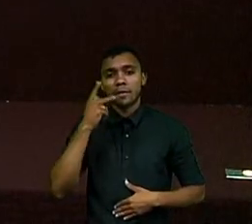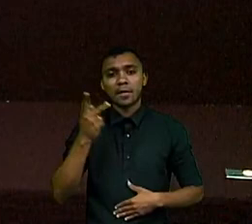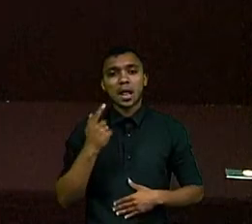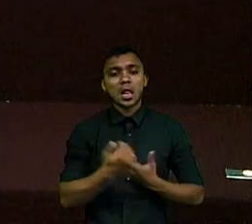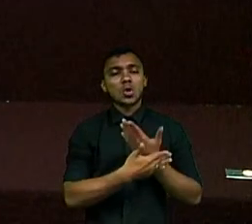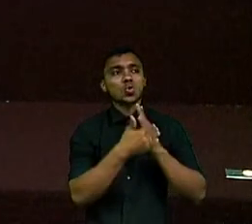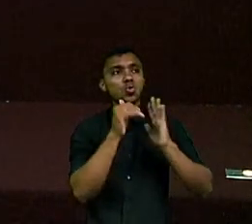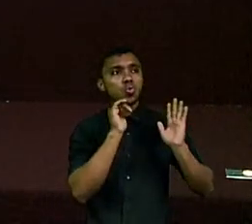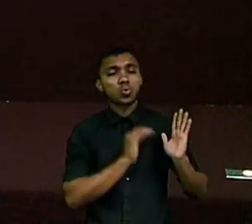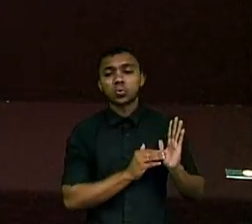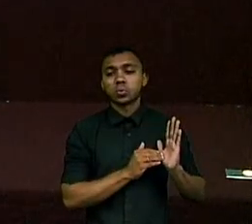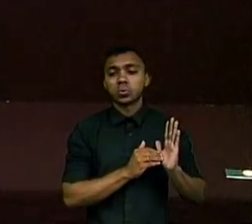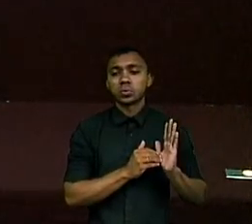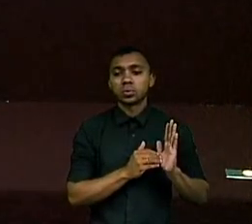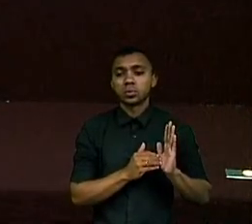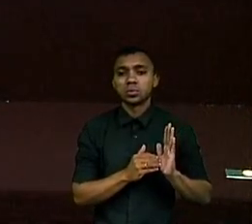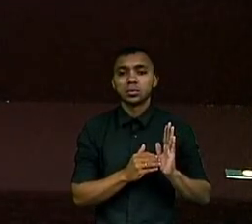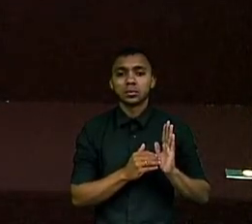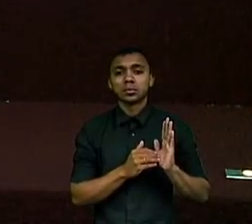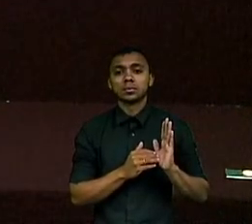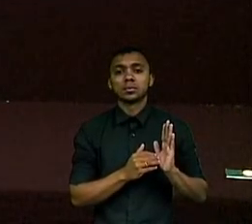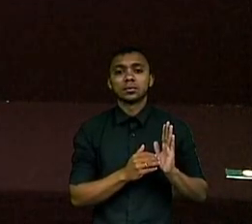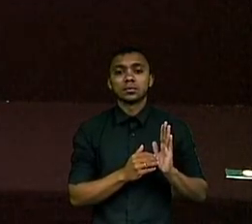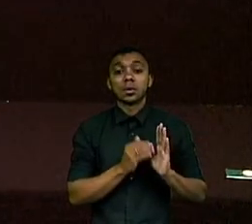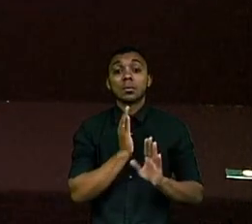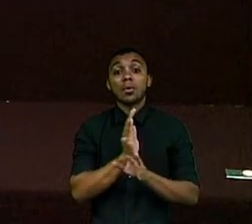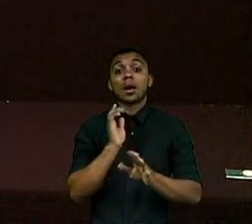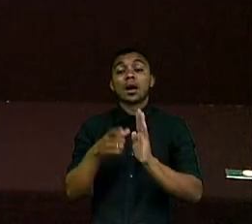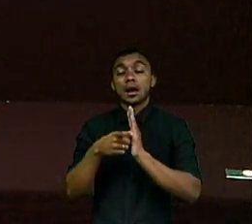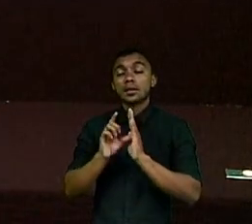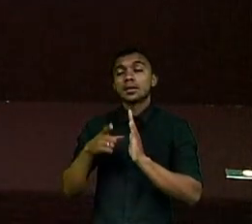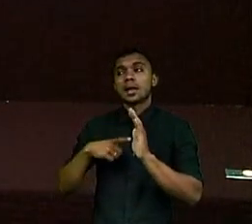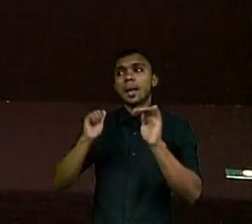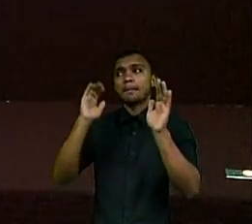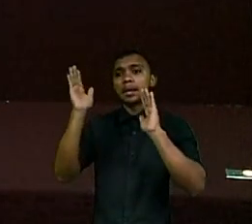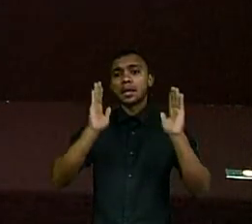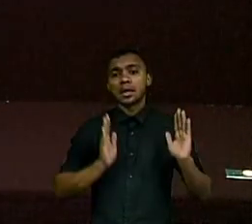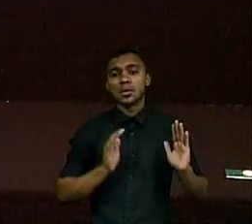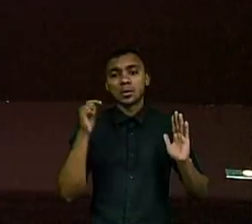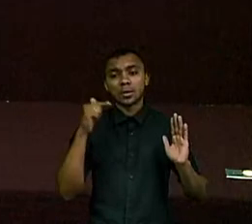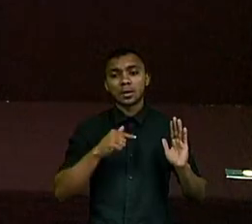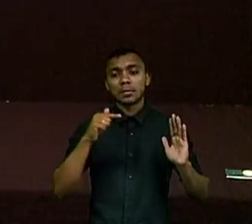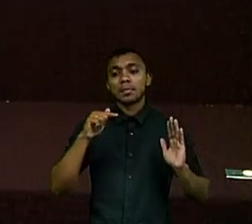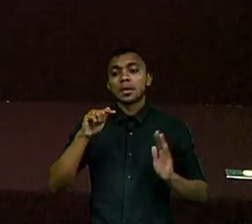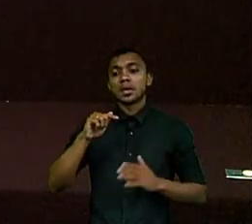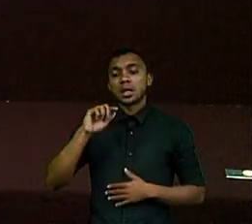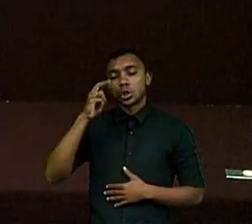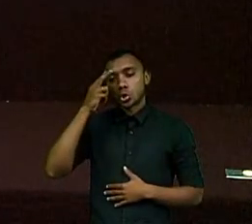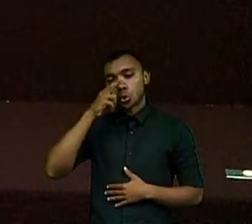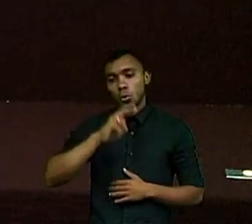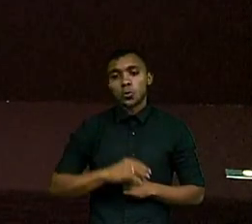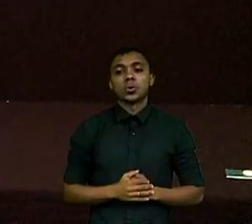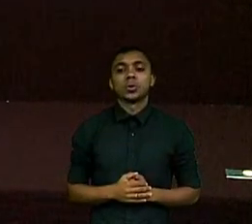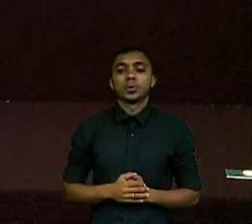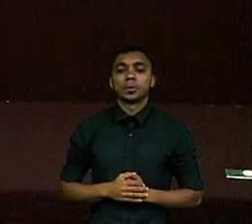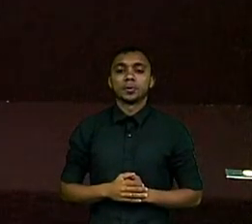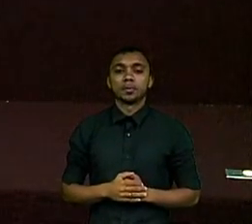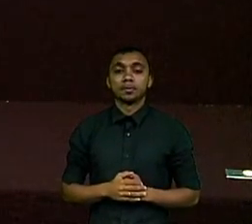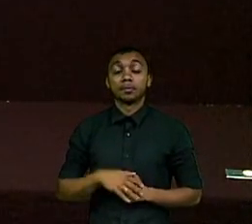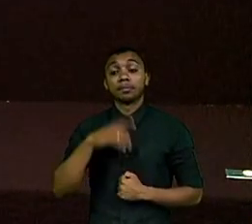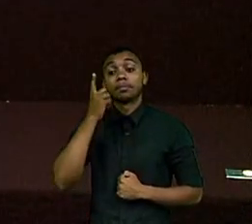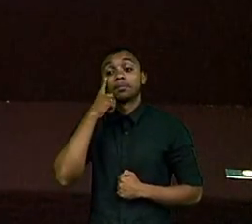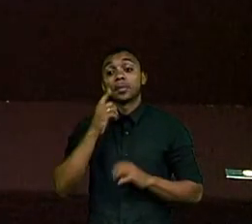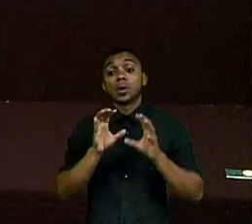desconsiderar completamente um período histórico Mas vamos pegar aqui na dos iluministas